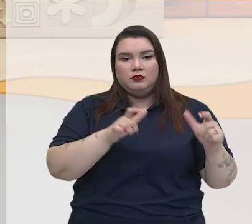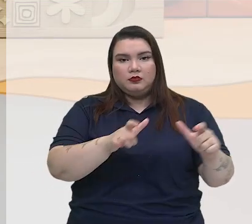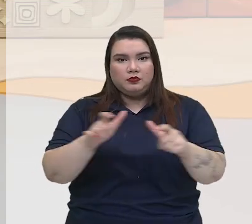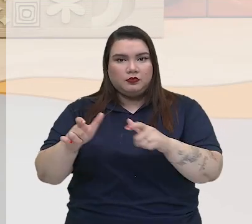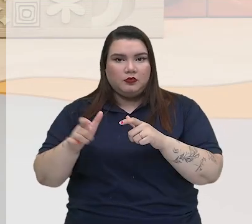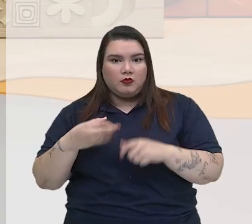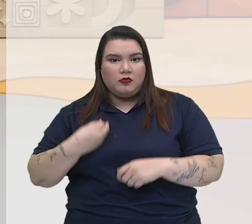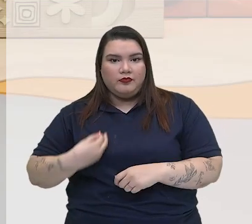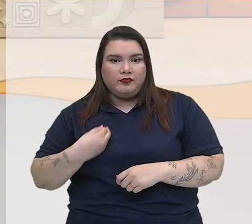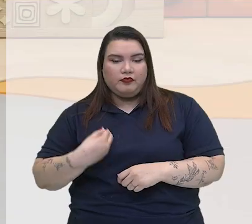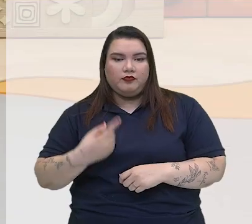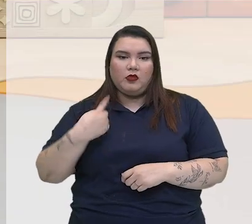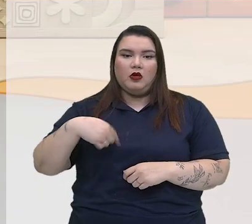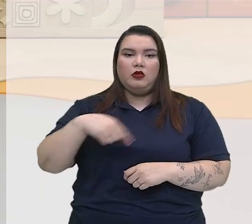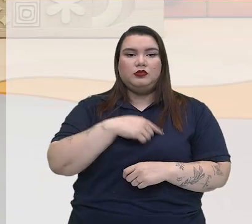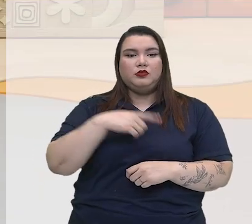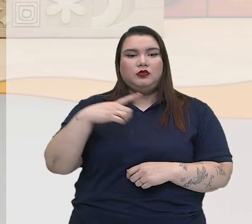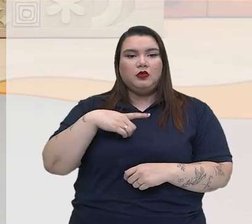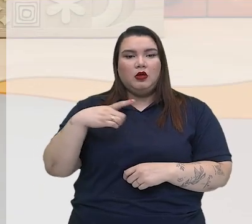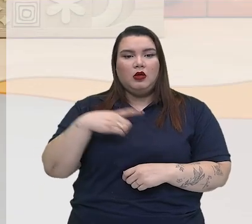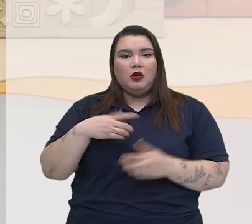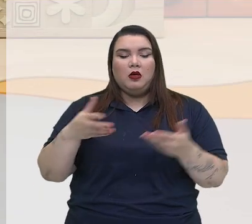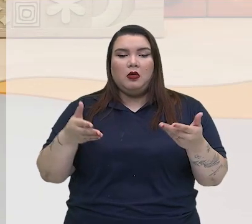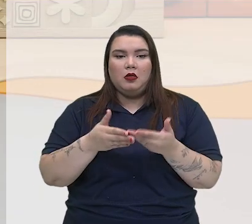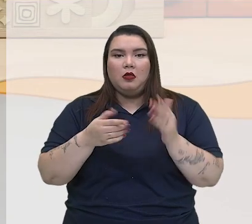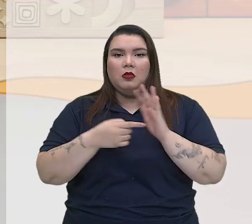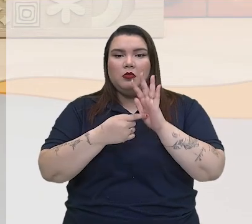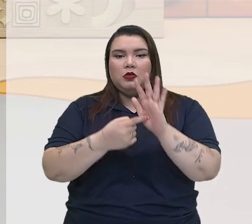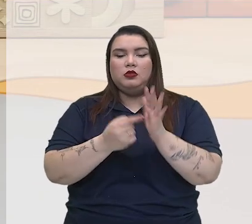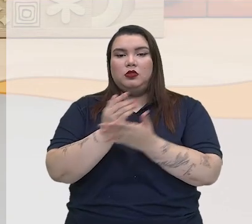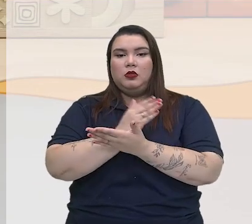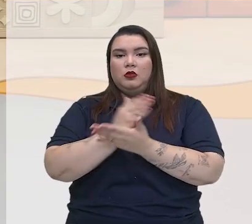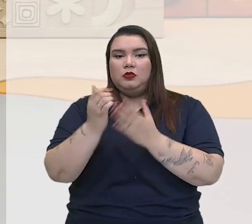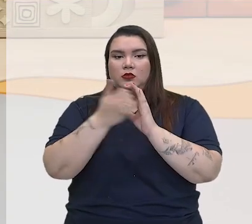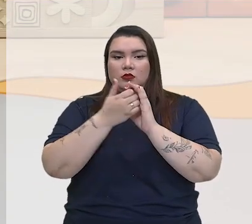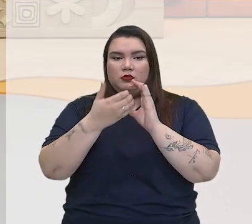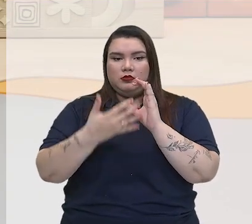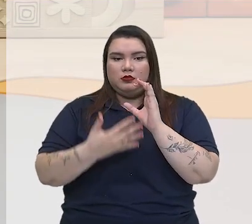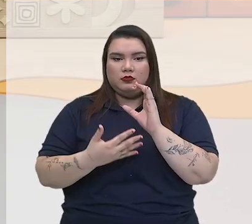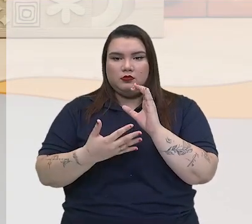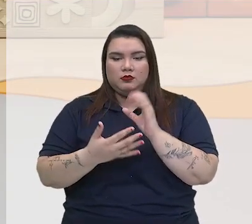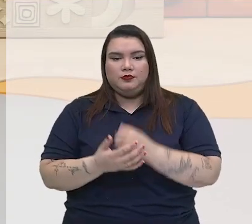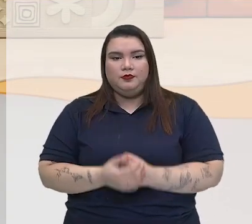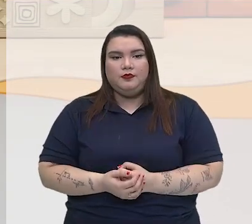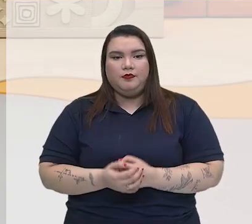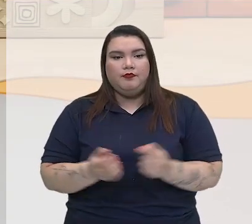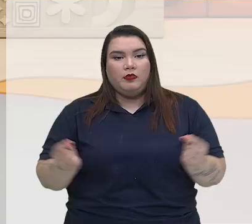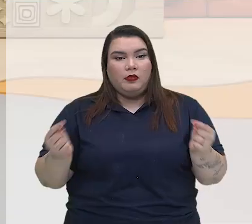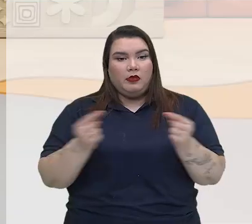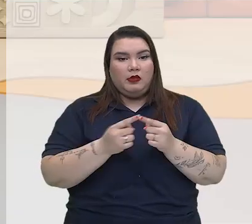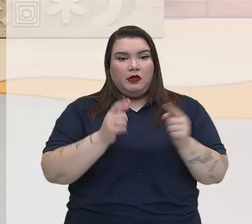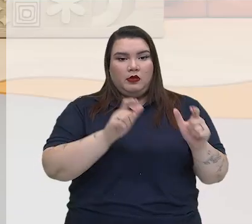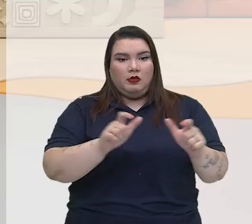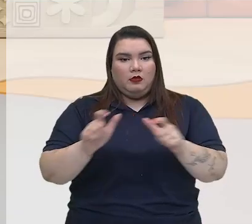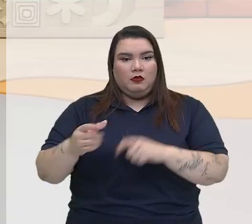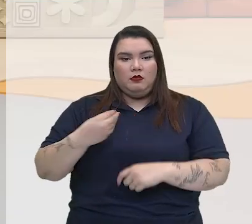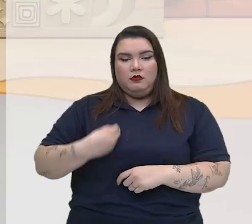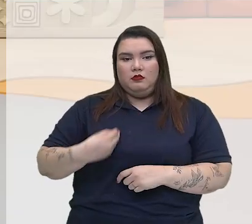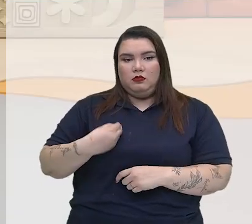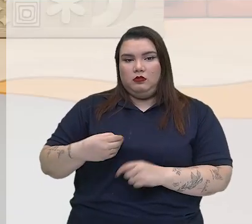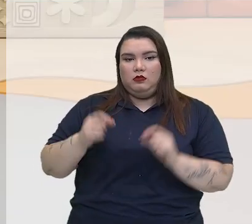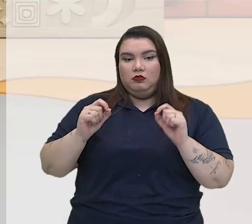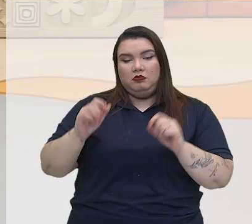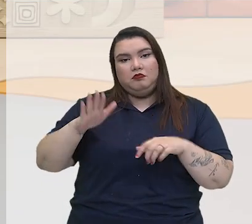de vivência, nós vamos explorar agora algumas características. Um desses lugares de vivência,